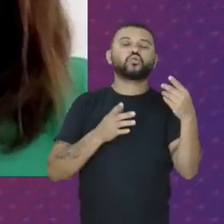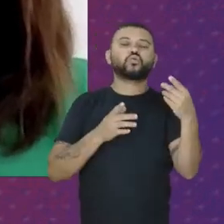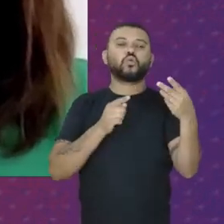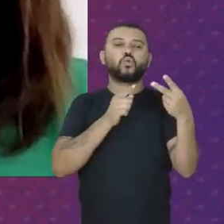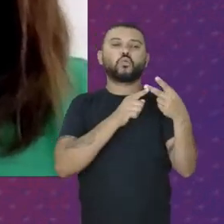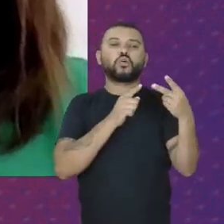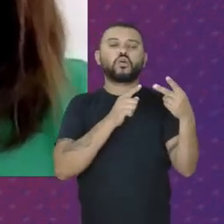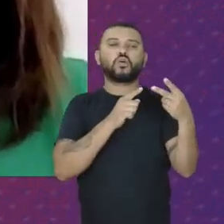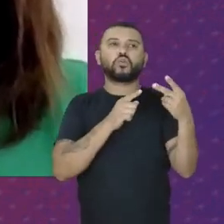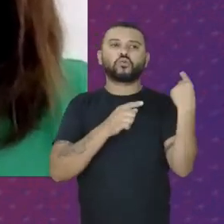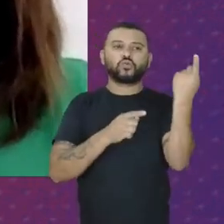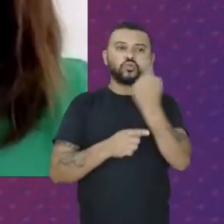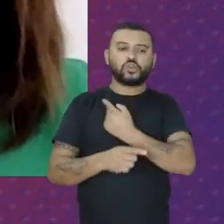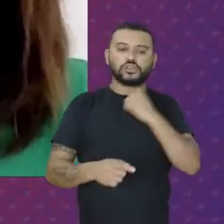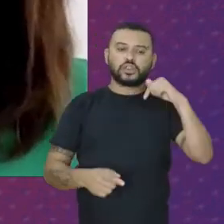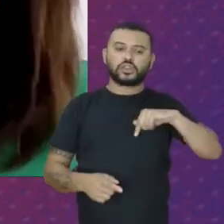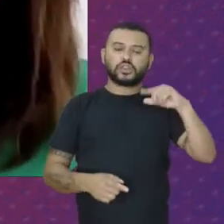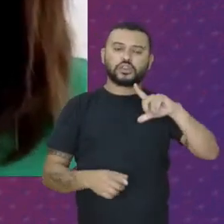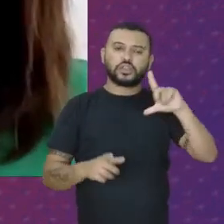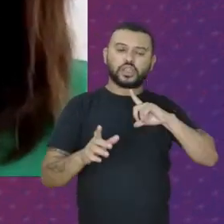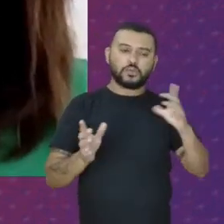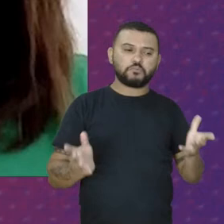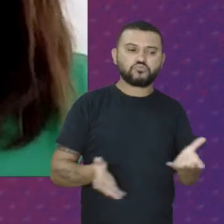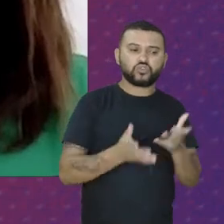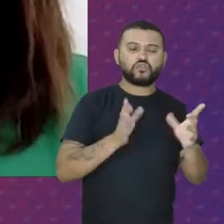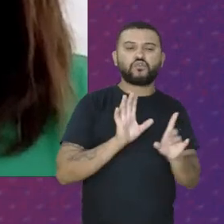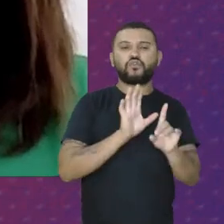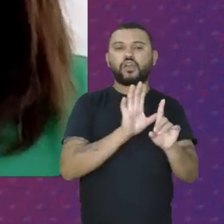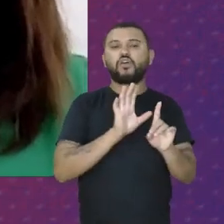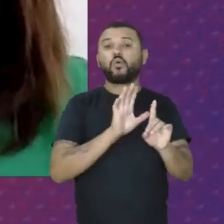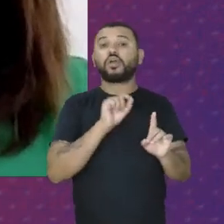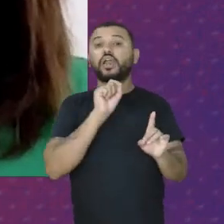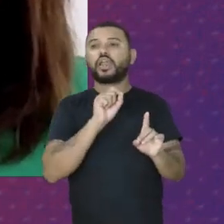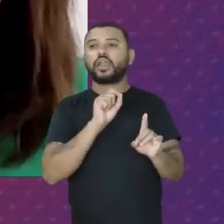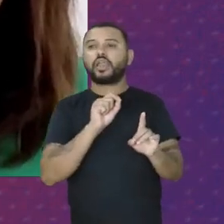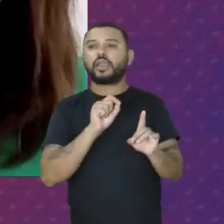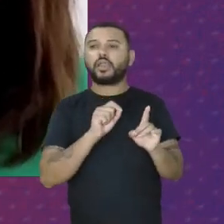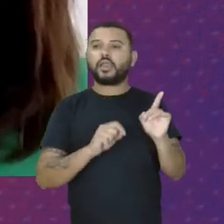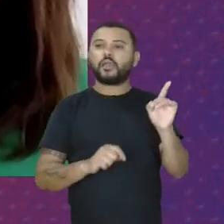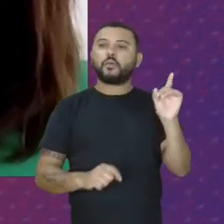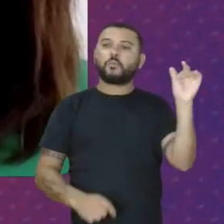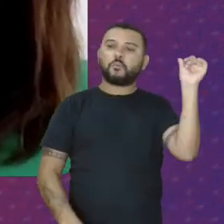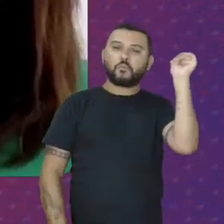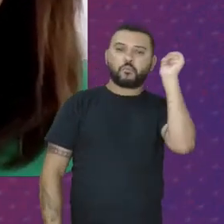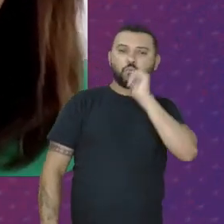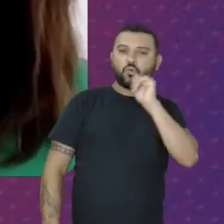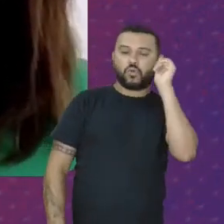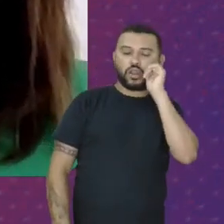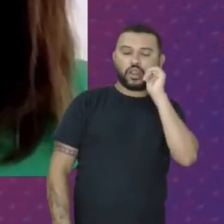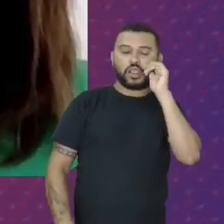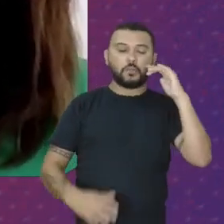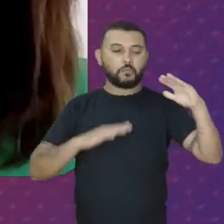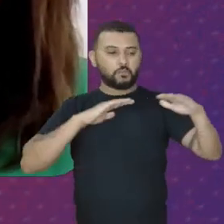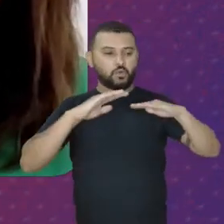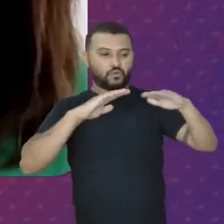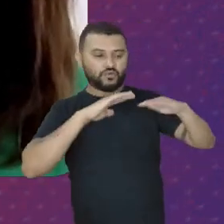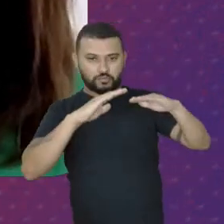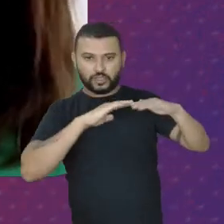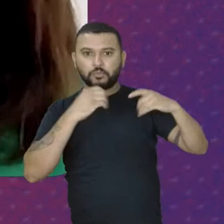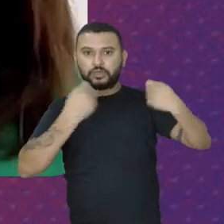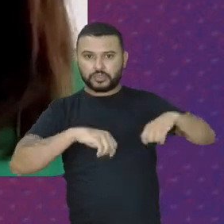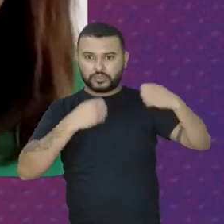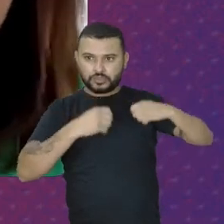que a gente que tem incentivado muito é a presença de movimento de